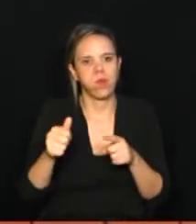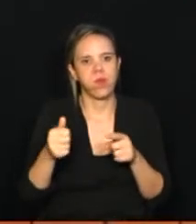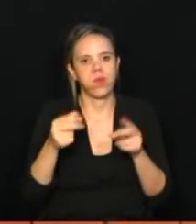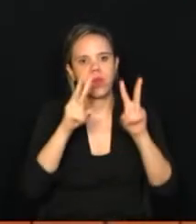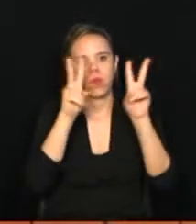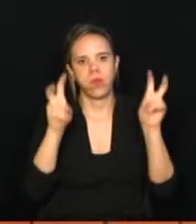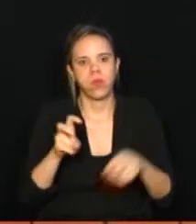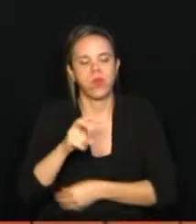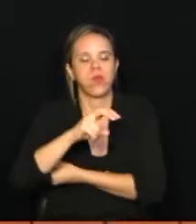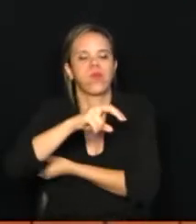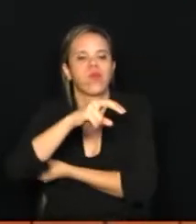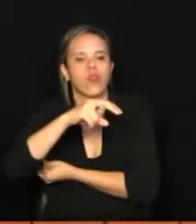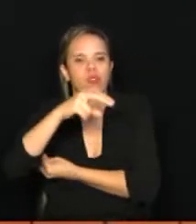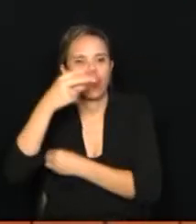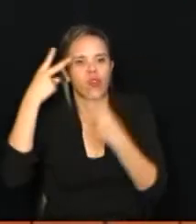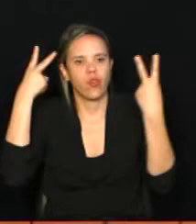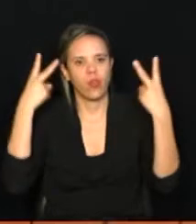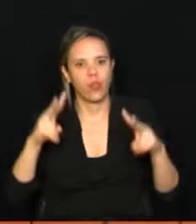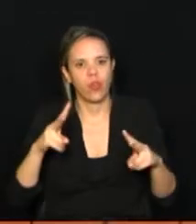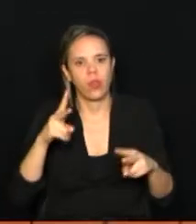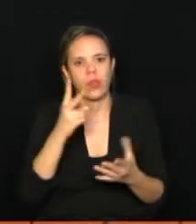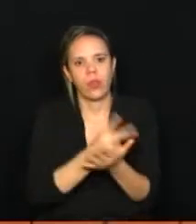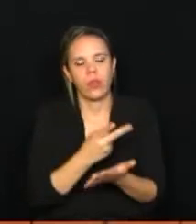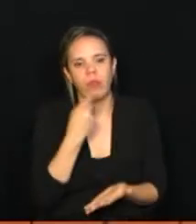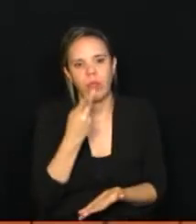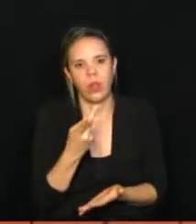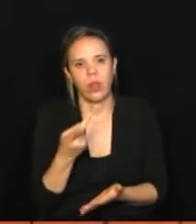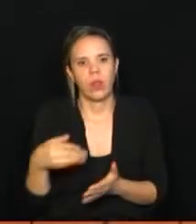títulos, era uma equipe vitoriosa. Você mesmo falou que